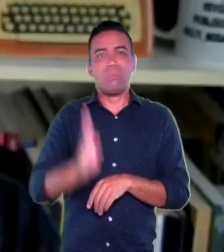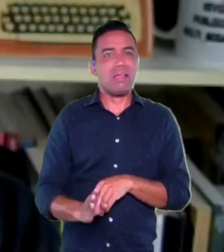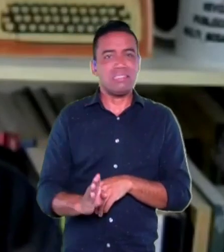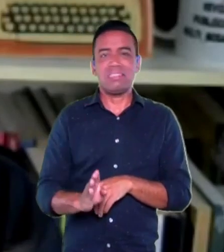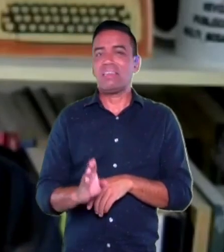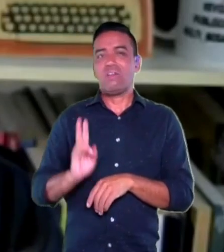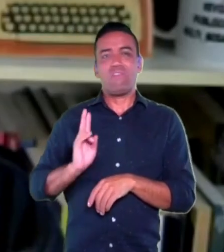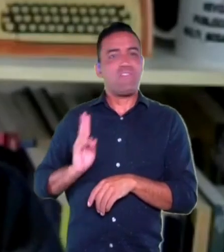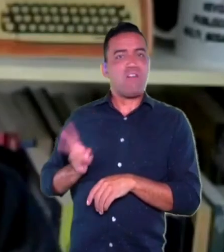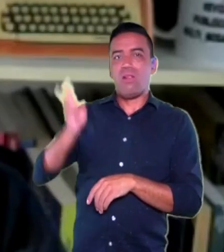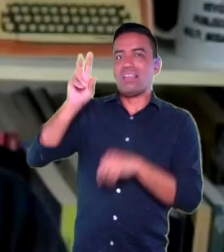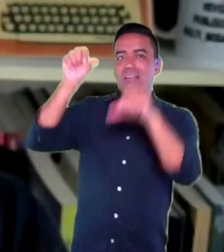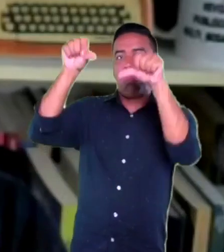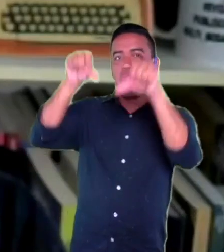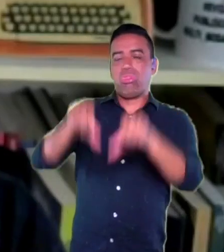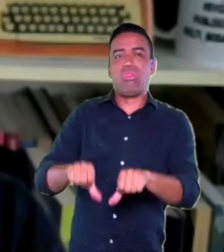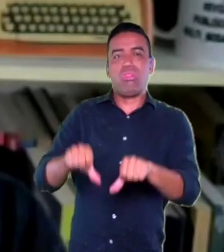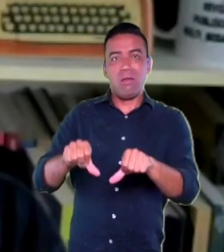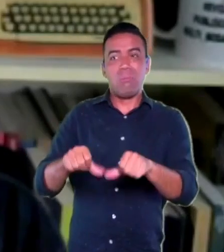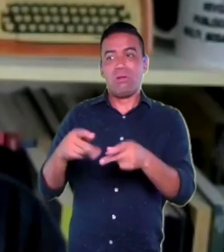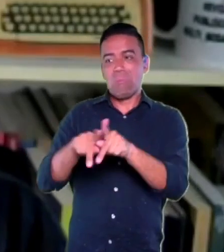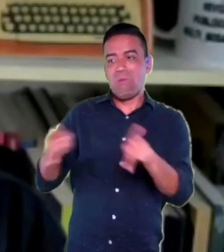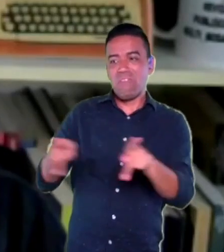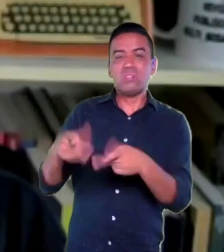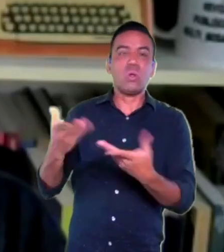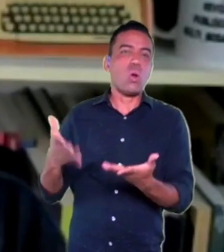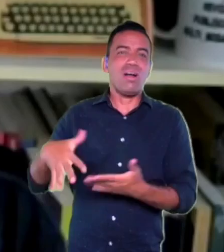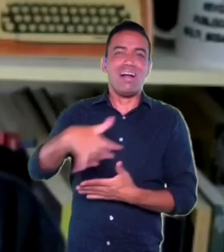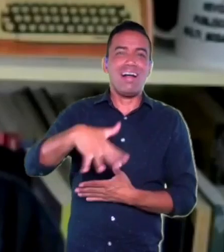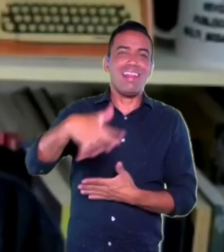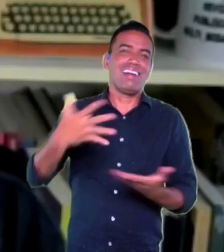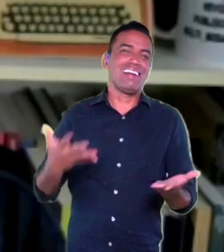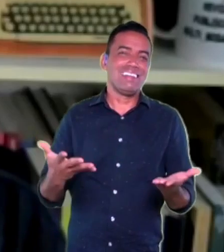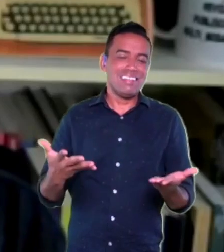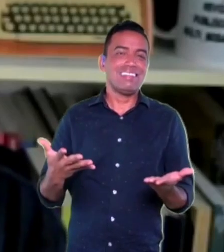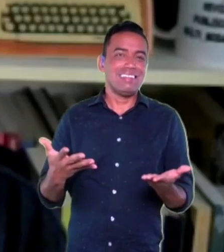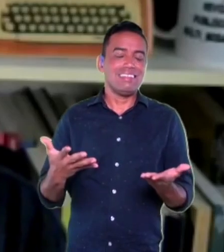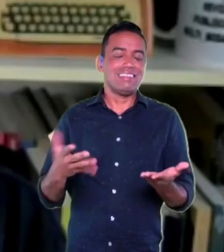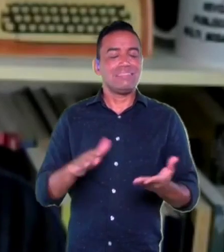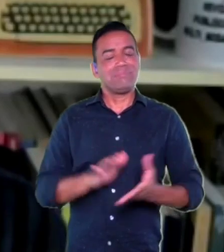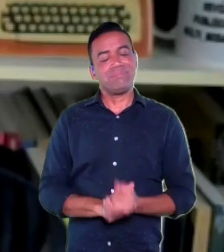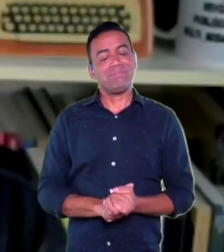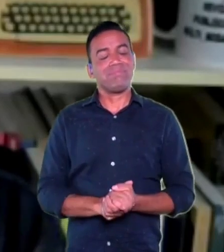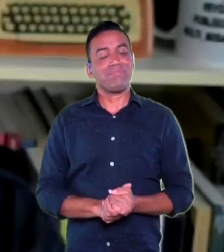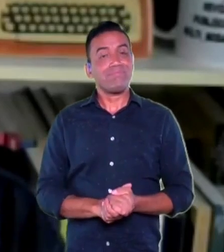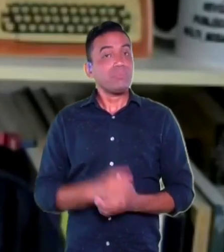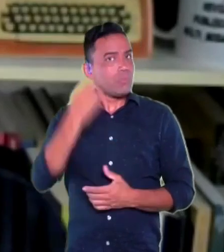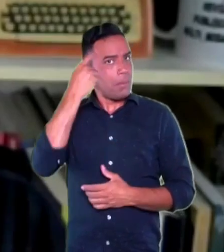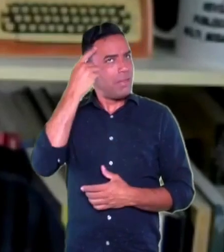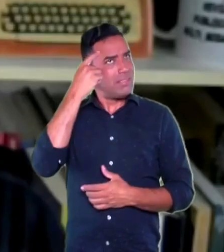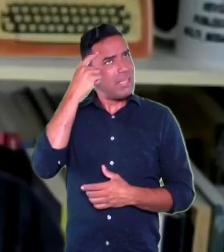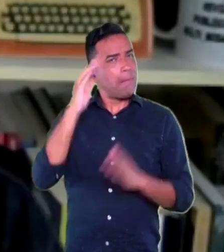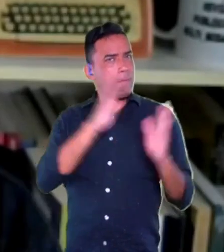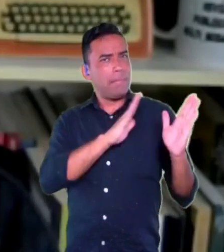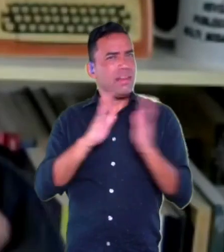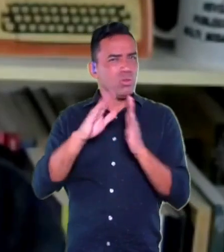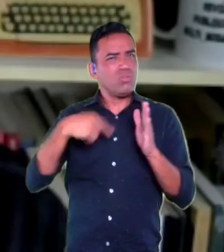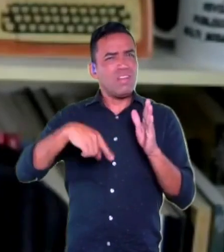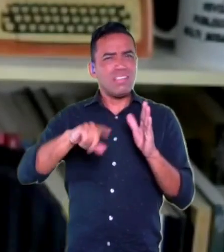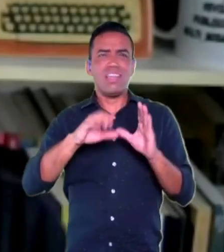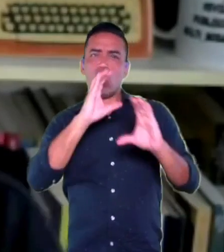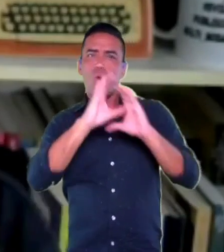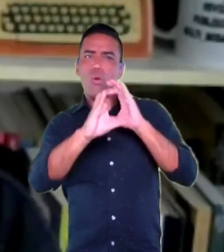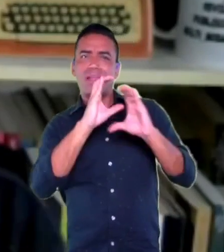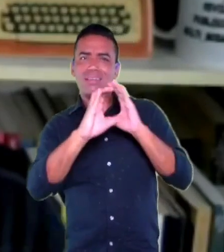desvalorizada, porque o pessoal acha que deve ser professor, né? Pensei em fazer na época comunicação, fiquei